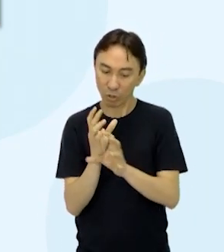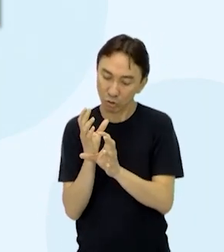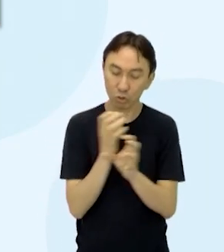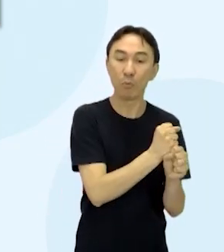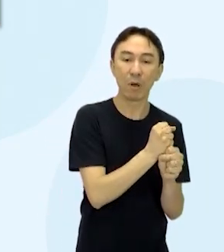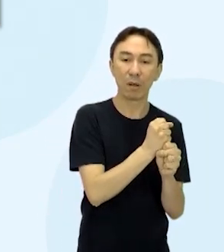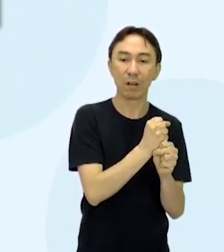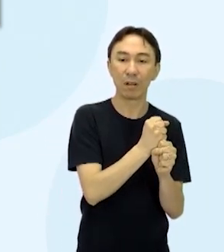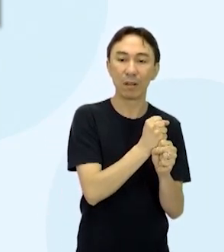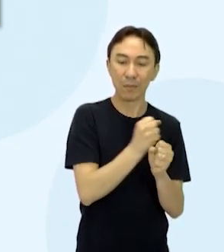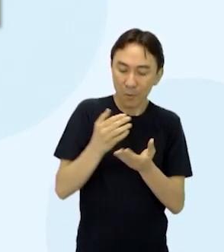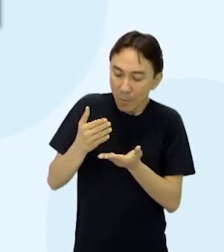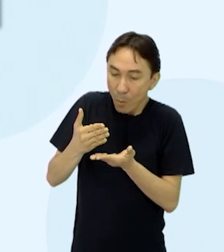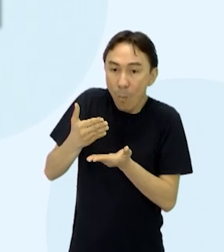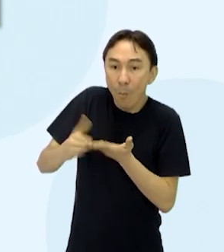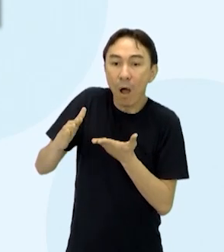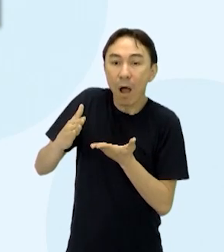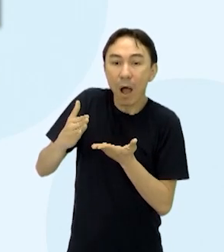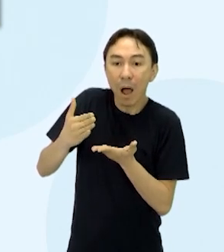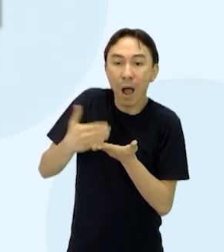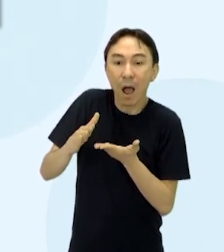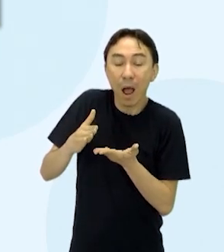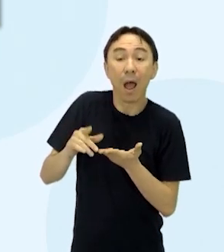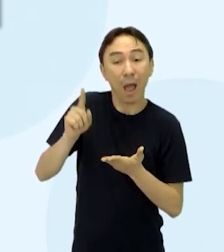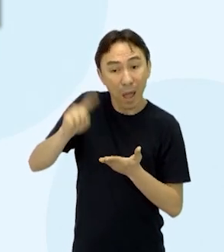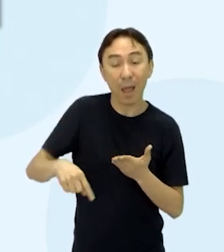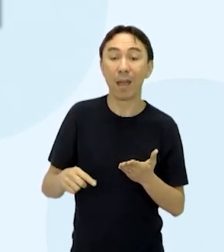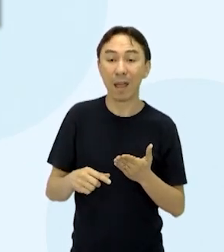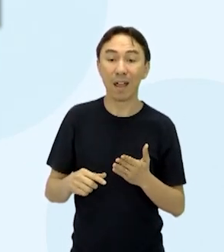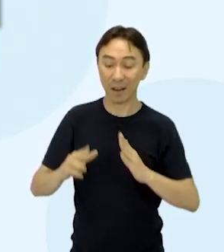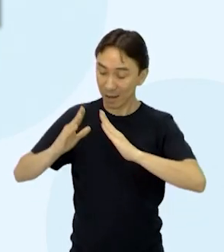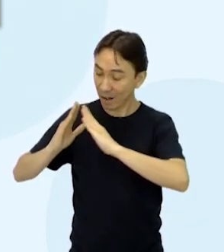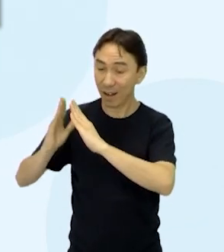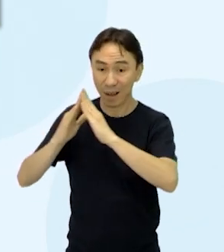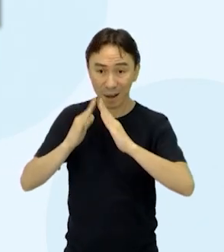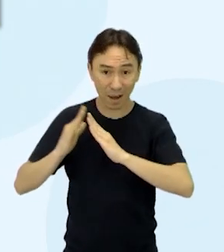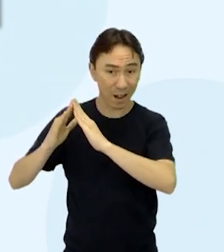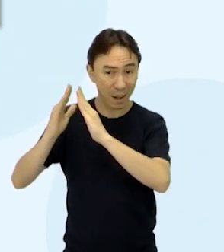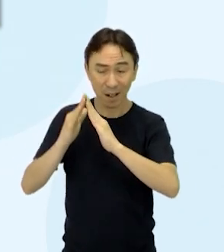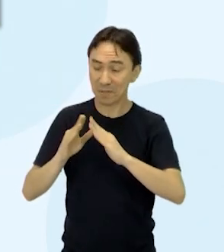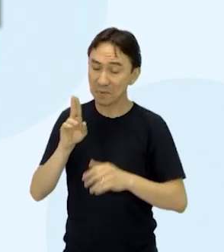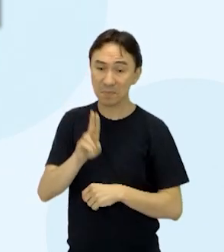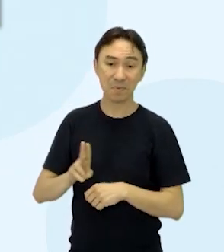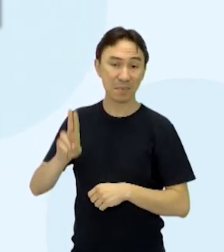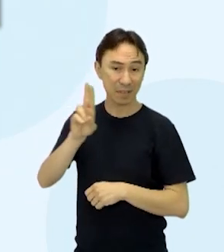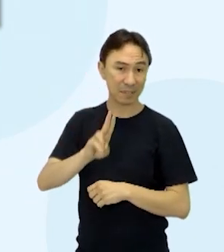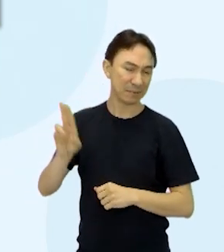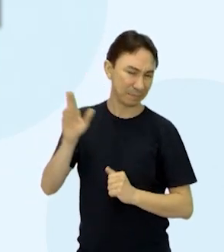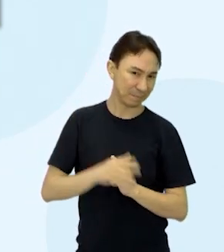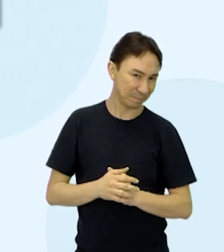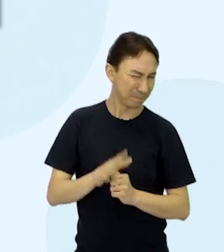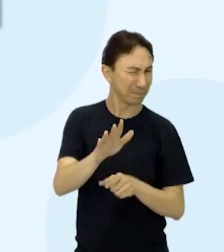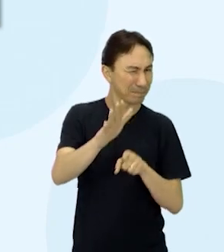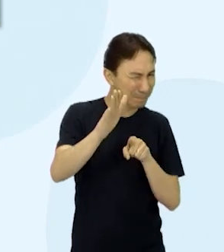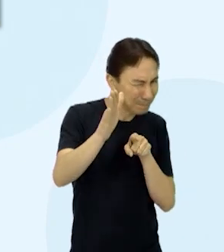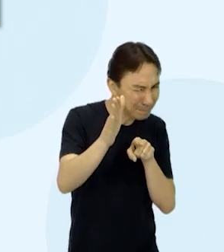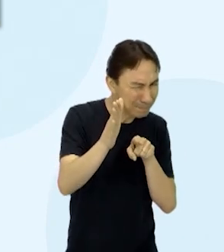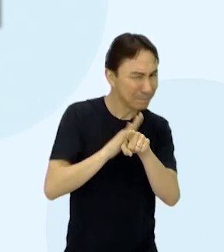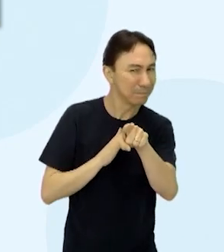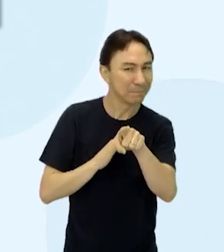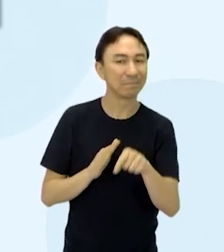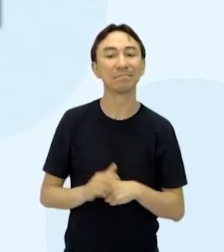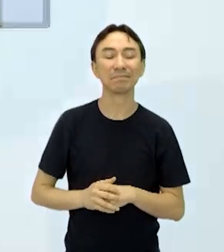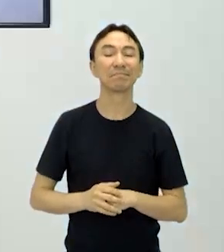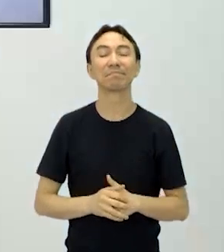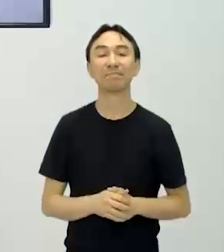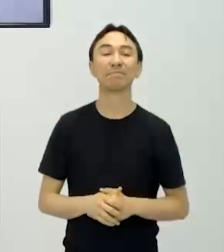ser o doméstico. Sim. Tá? O restante aí vai ser o doméstico. E aí eu já queria fazer uma provocação aí com vocês. Olha só,